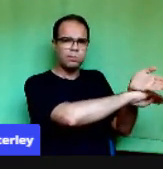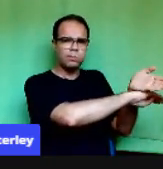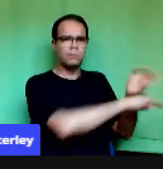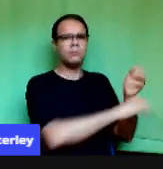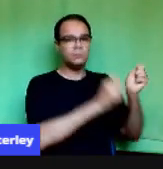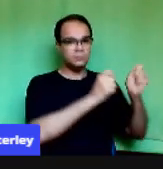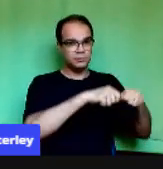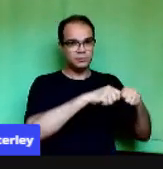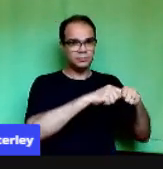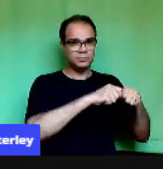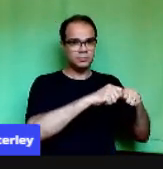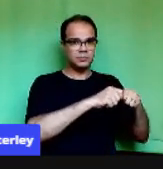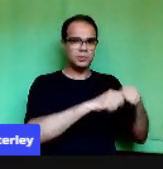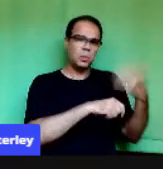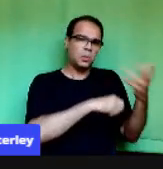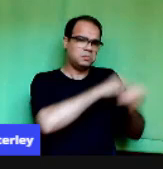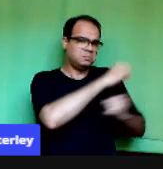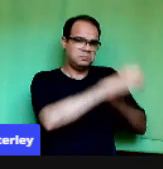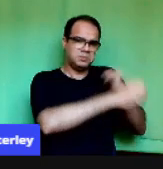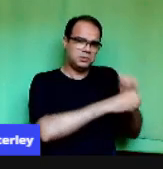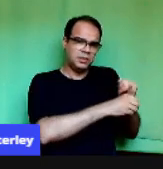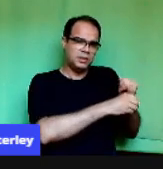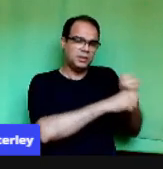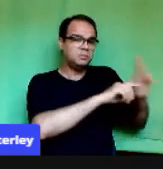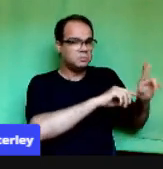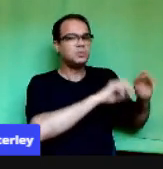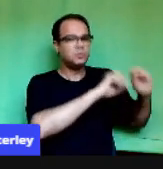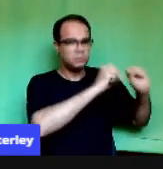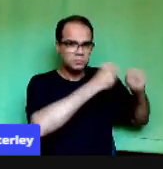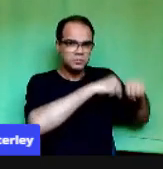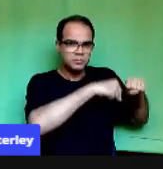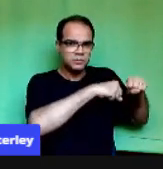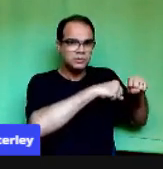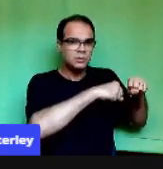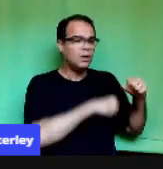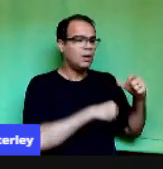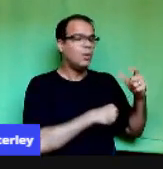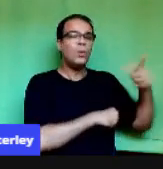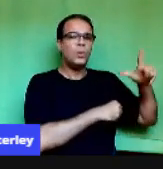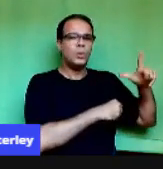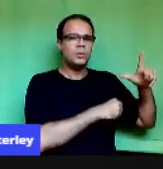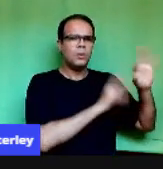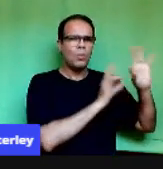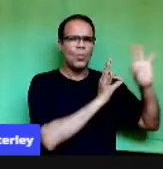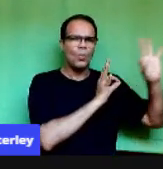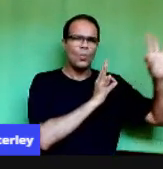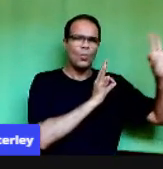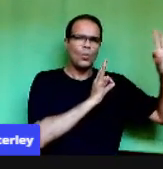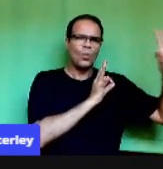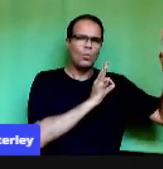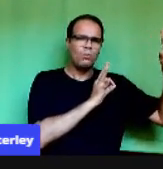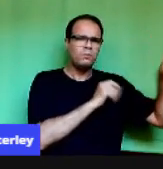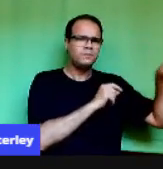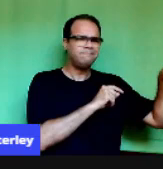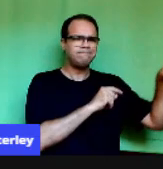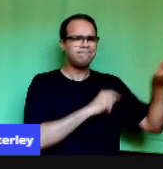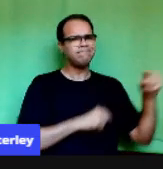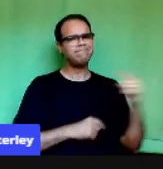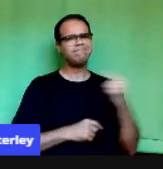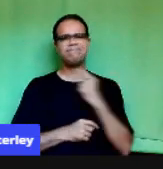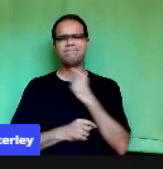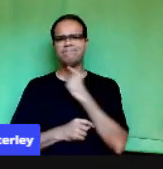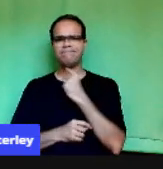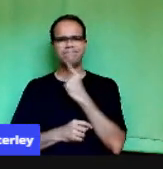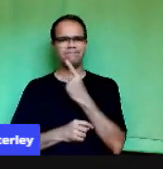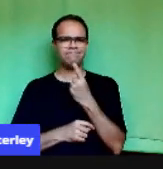virtuais. Outras estão mais distantes e não têm essa acessibilidade tão fácil para que o aluno